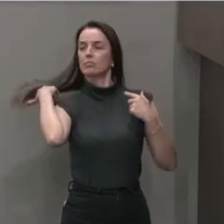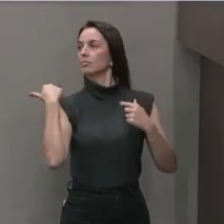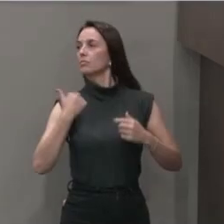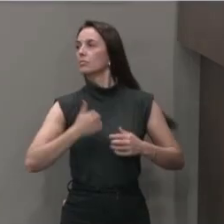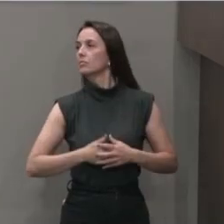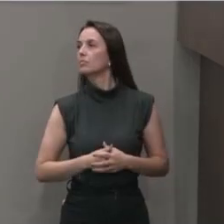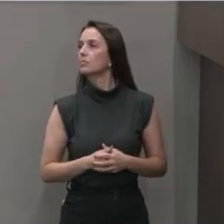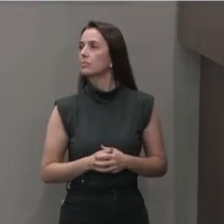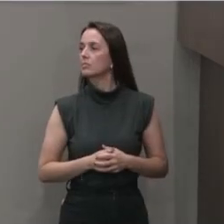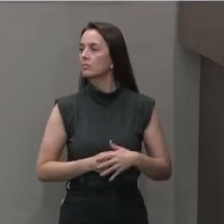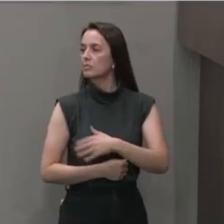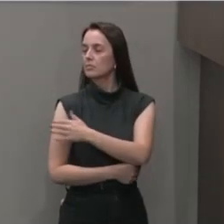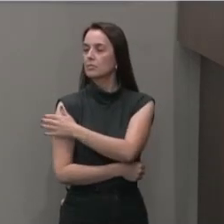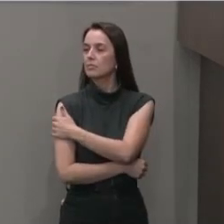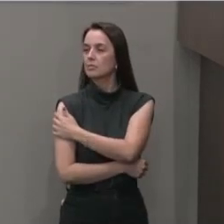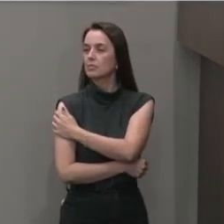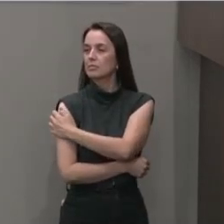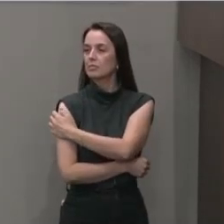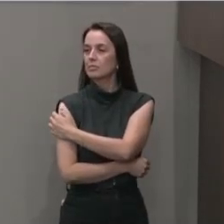Acordo com o autor?